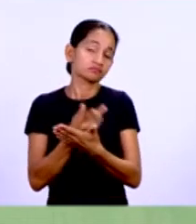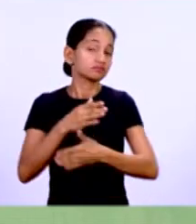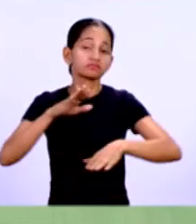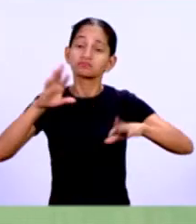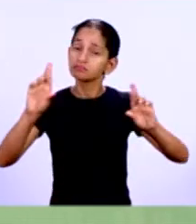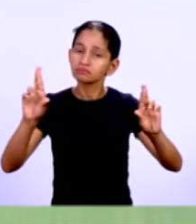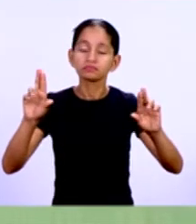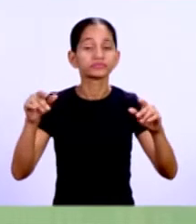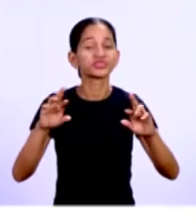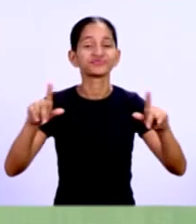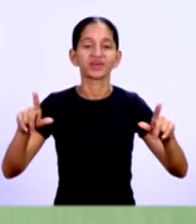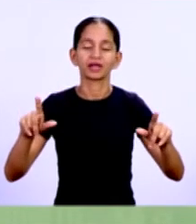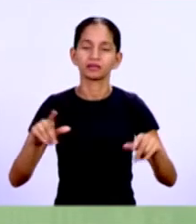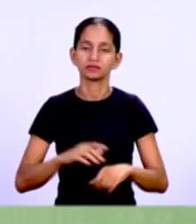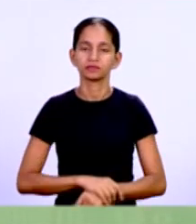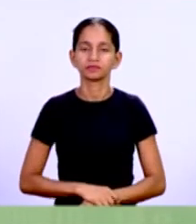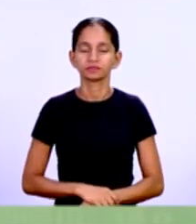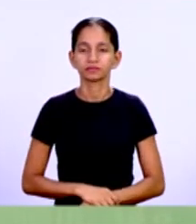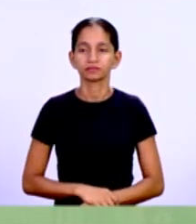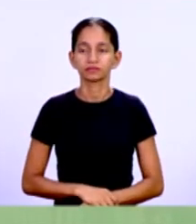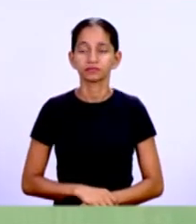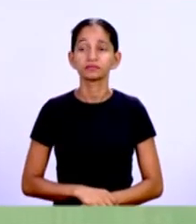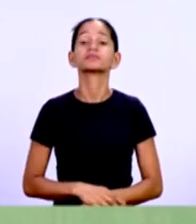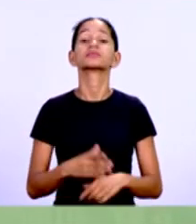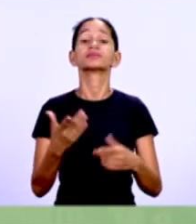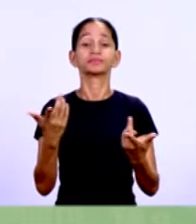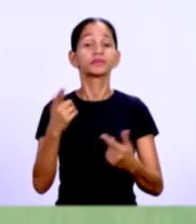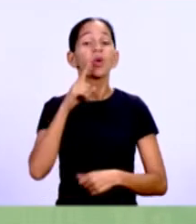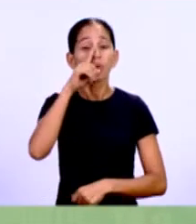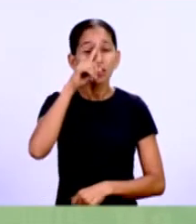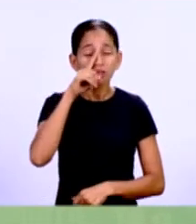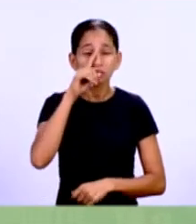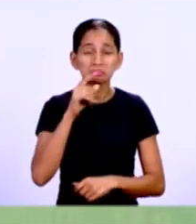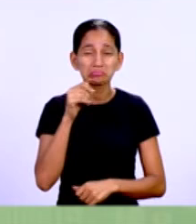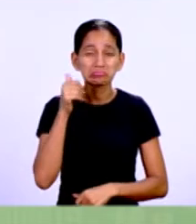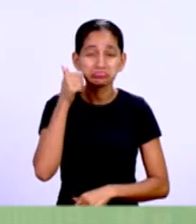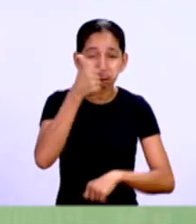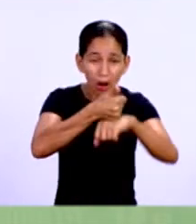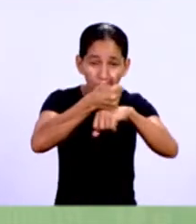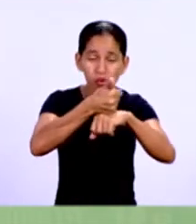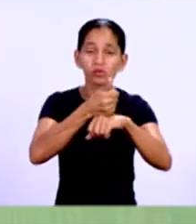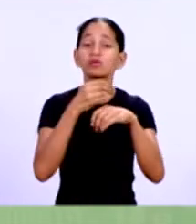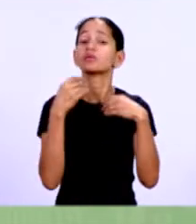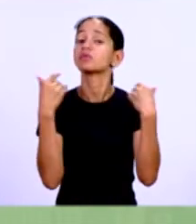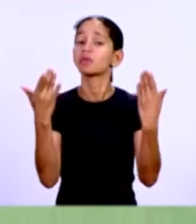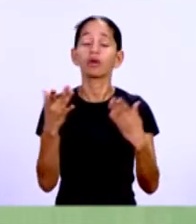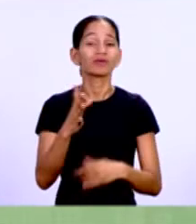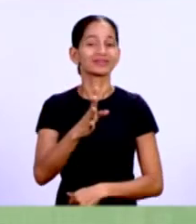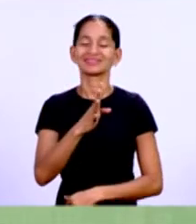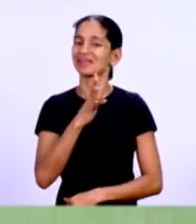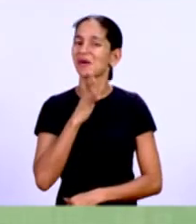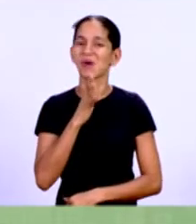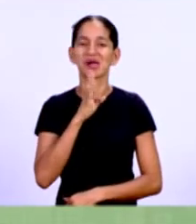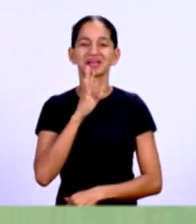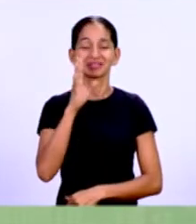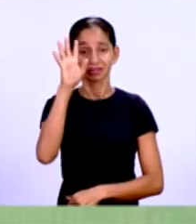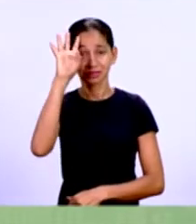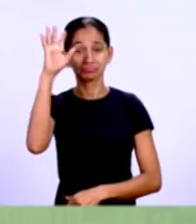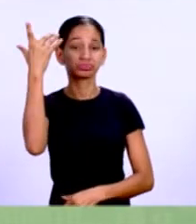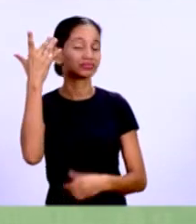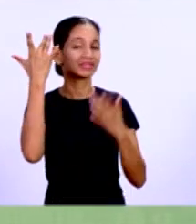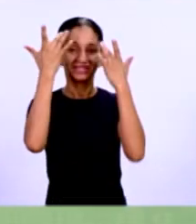e má-fé. O risco mais preocupante é aquele que a empresa não tem conhecimento. Por isso,